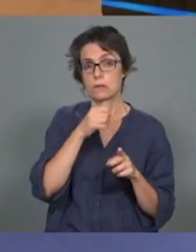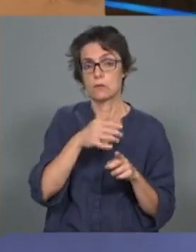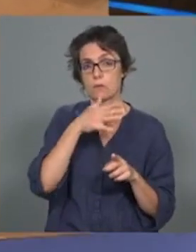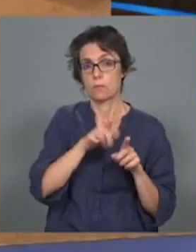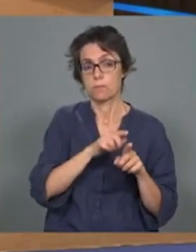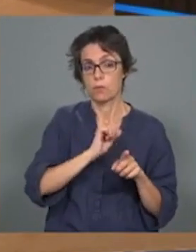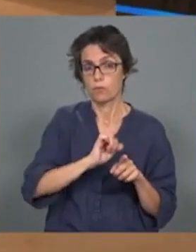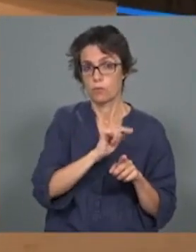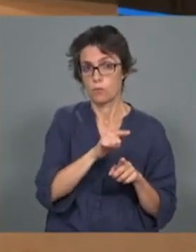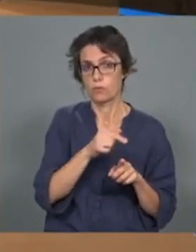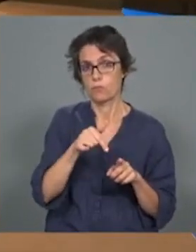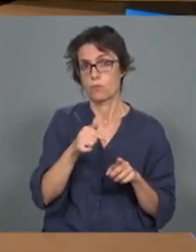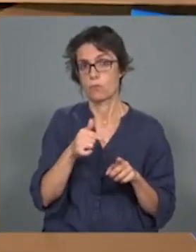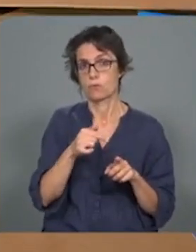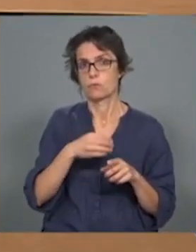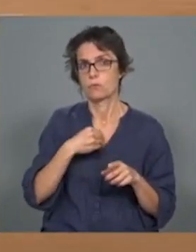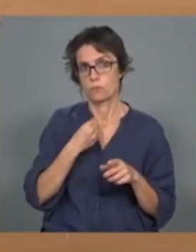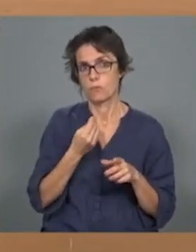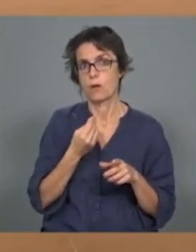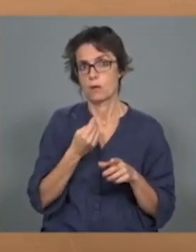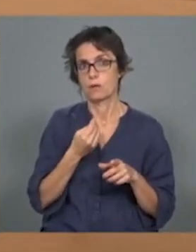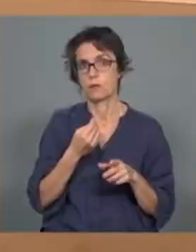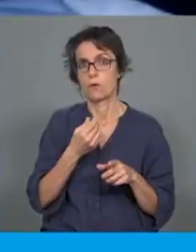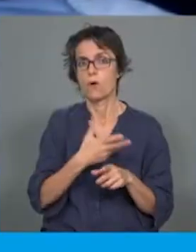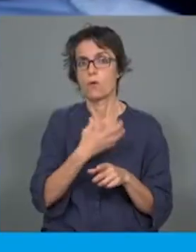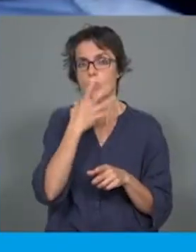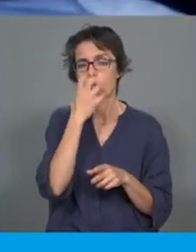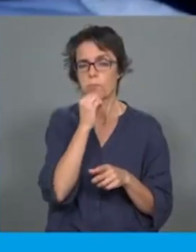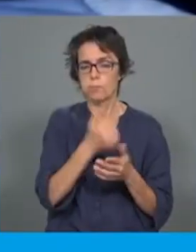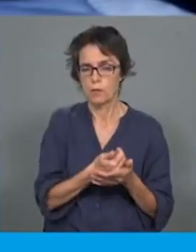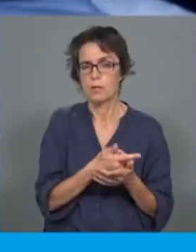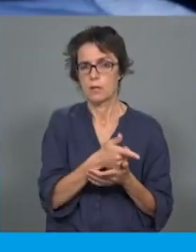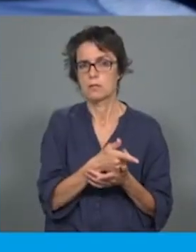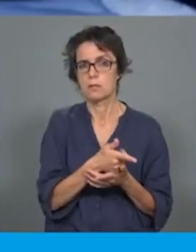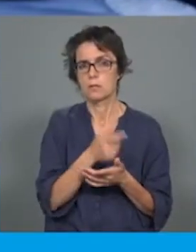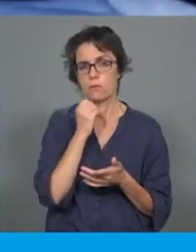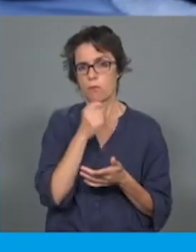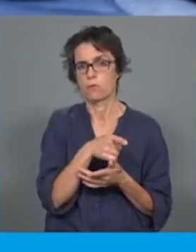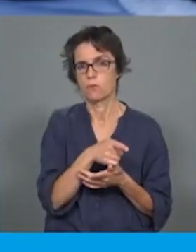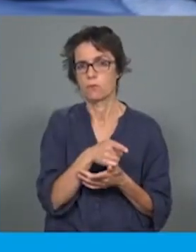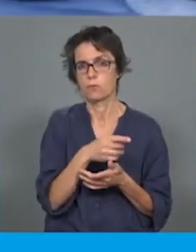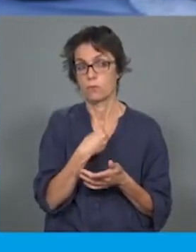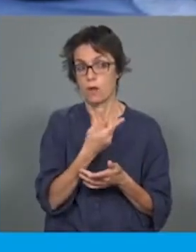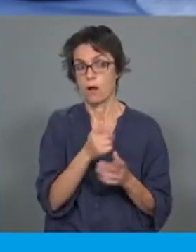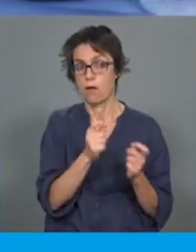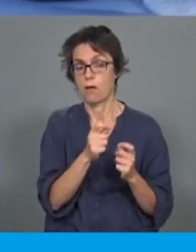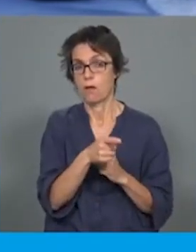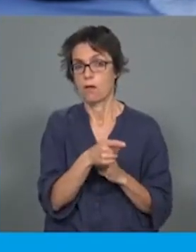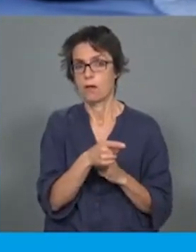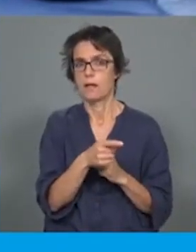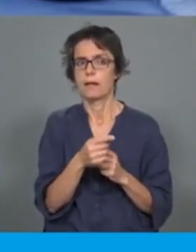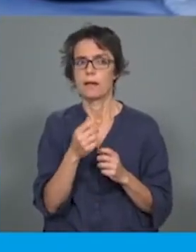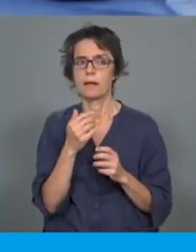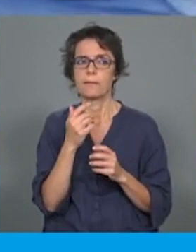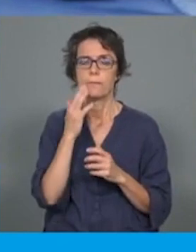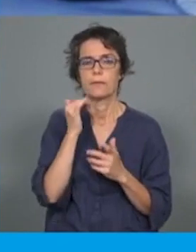de facto, hoje estão preocupados com a questão da eutanásia e da dor, penso que aqui há, de facto, esta tentativa de afastamento da